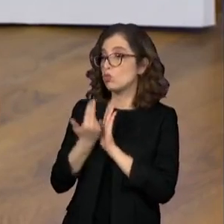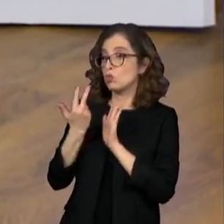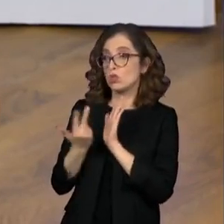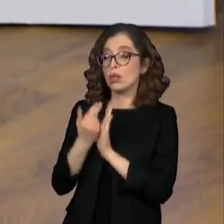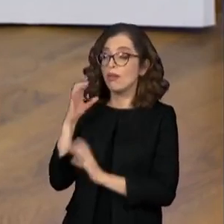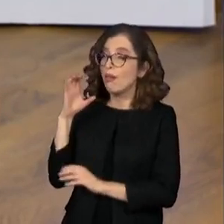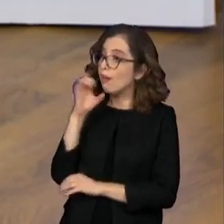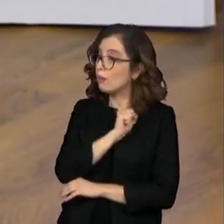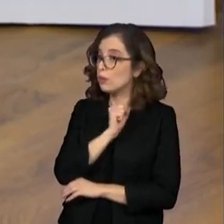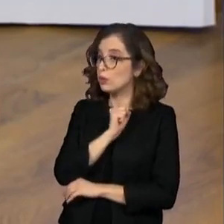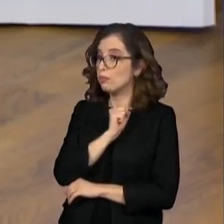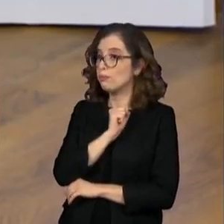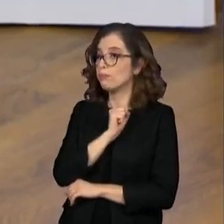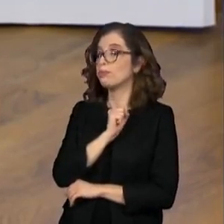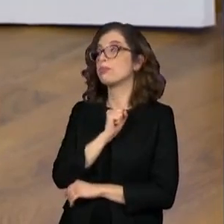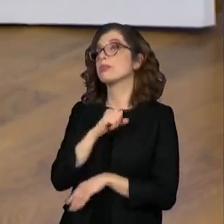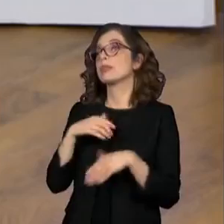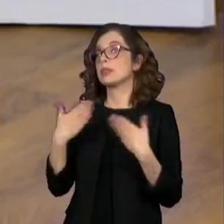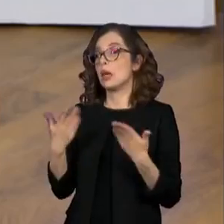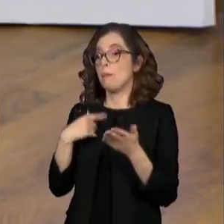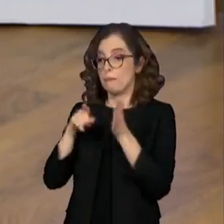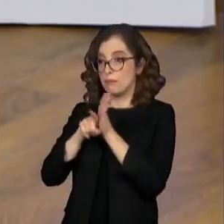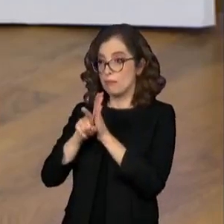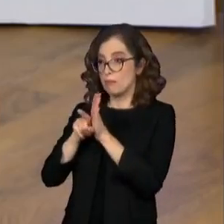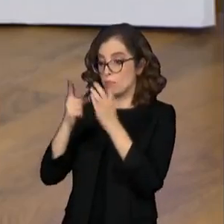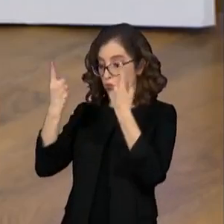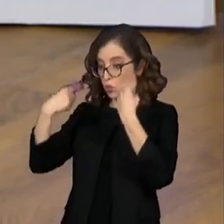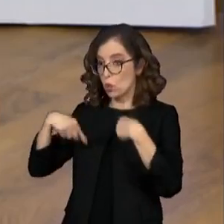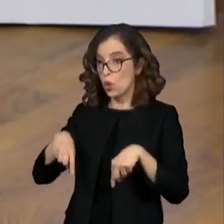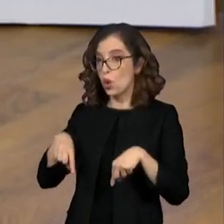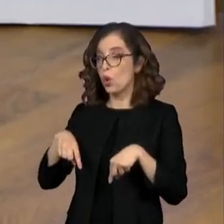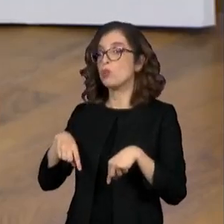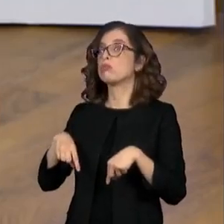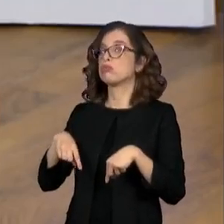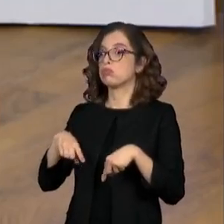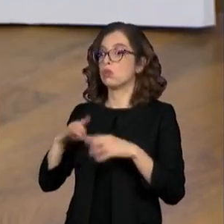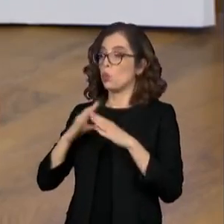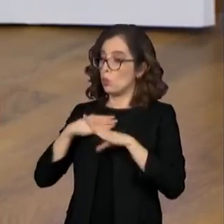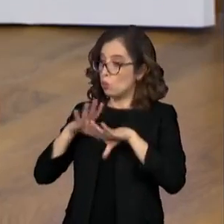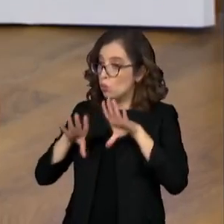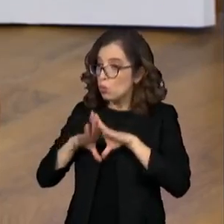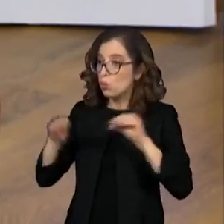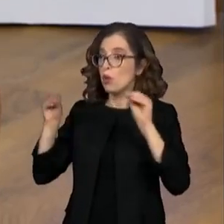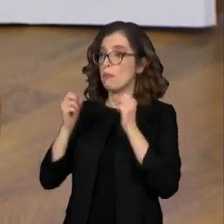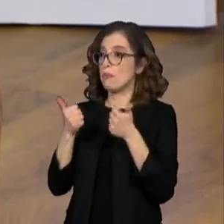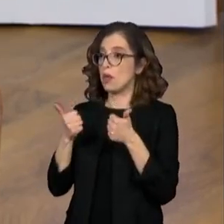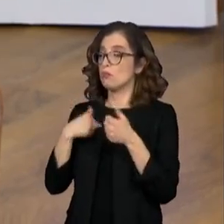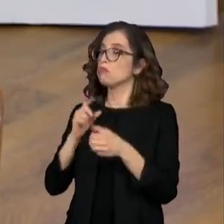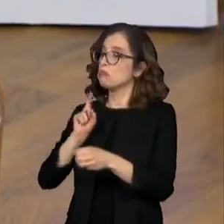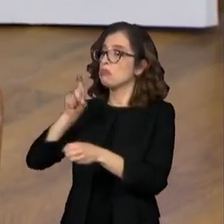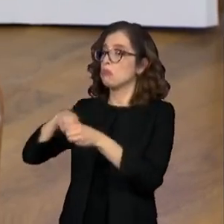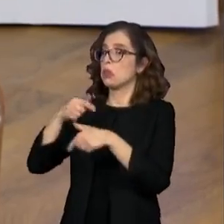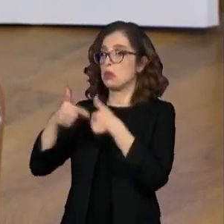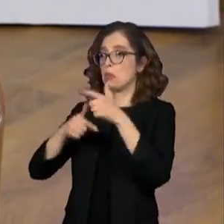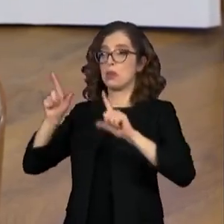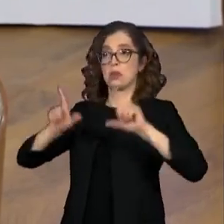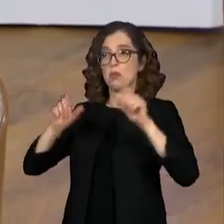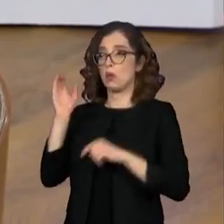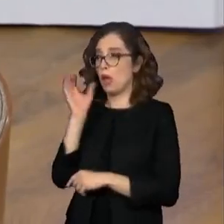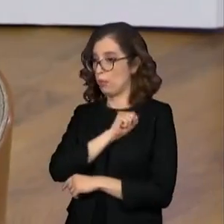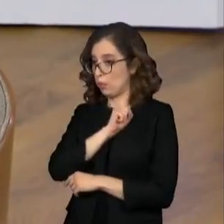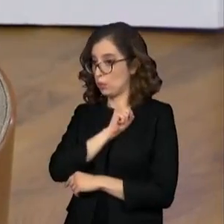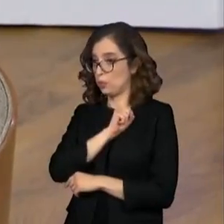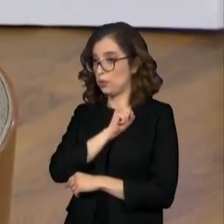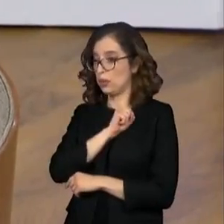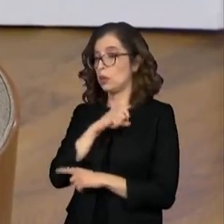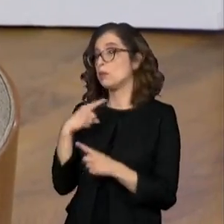fazer um exame tudo num período tão curto. Falei, eu não vou perder essa oportunidade e eu vou voltar. Eu vou voltar de novo, porque eu acho que as